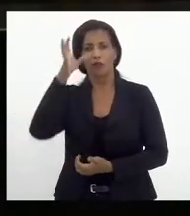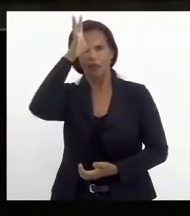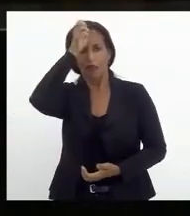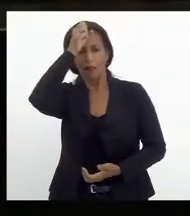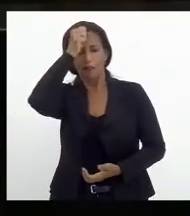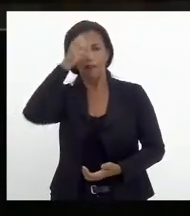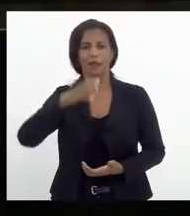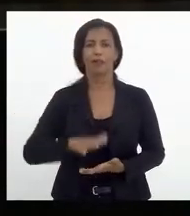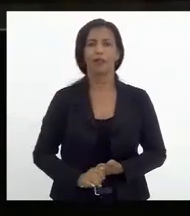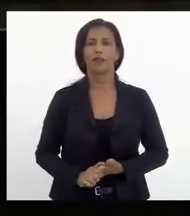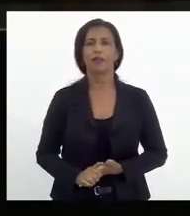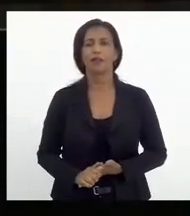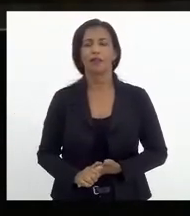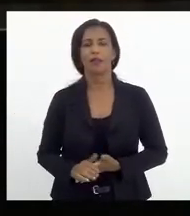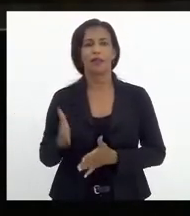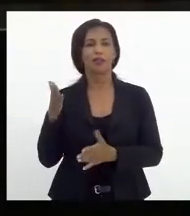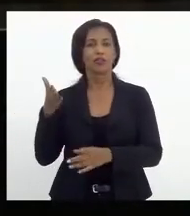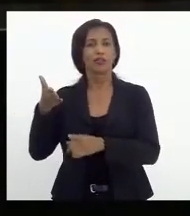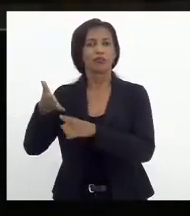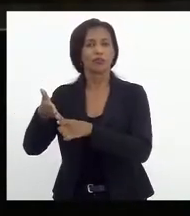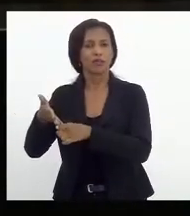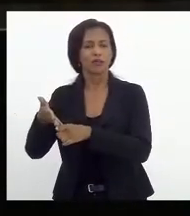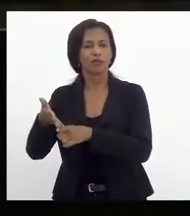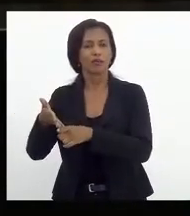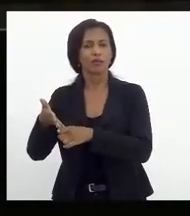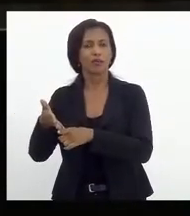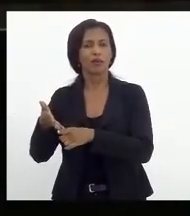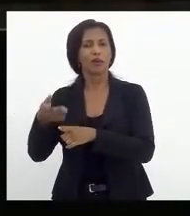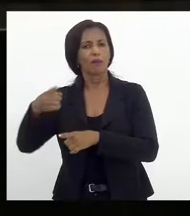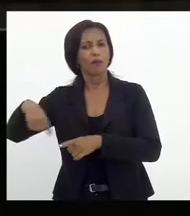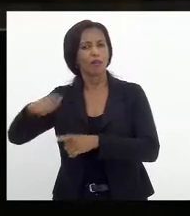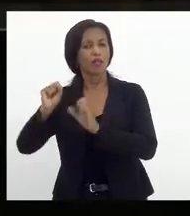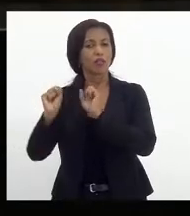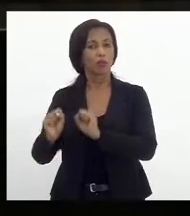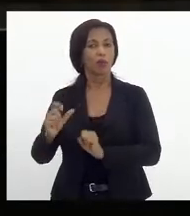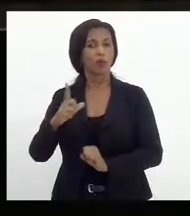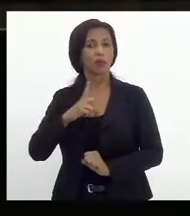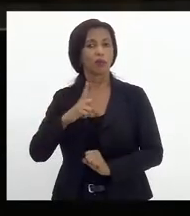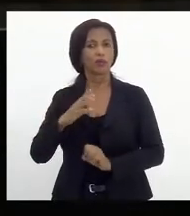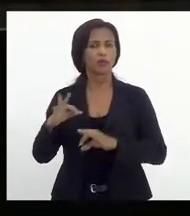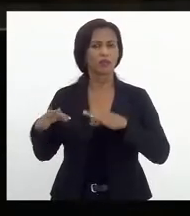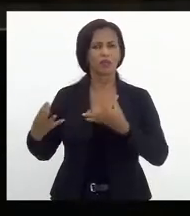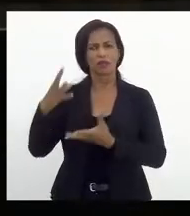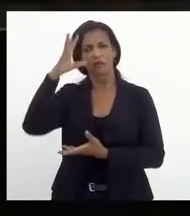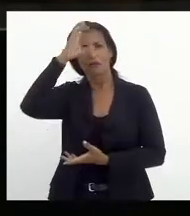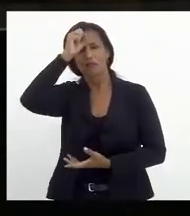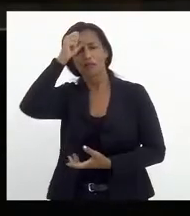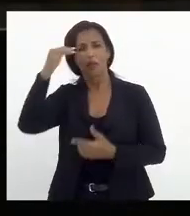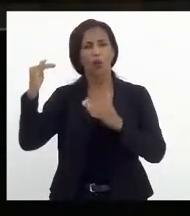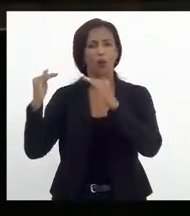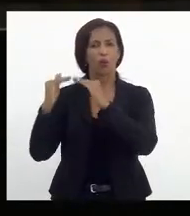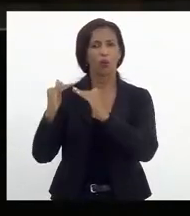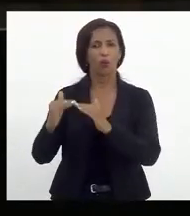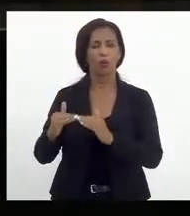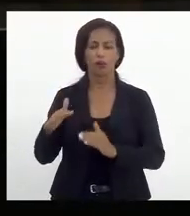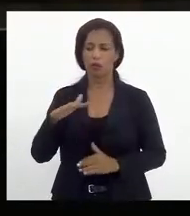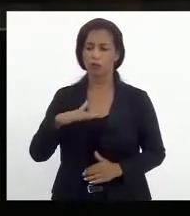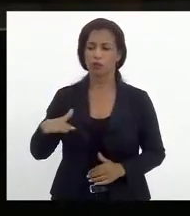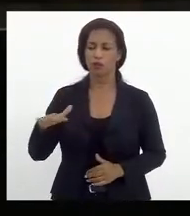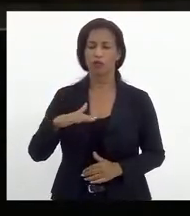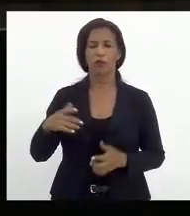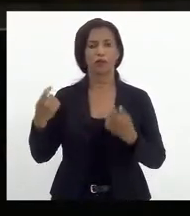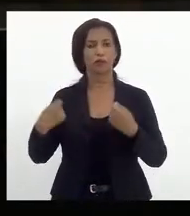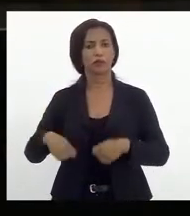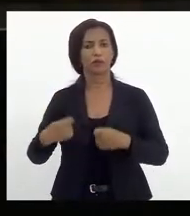que tenham os seus espaços específicos, tá certo? Para que eles possam ter todo o aprendizado de acordo com o espaço